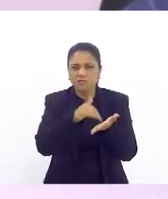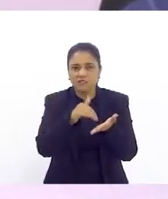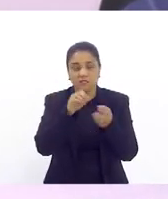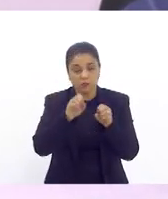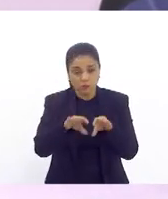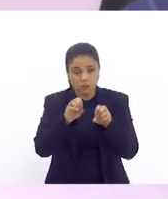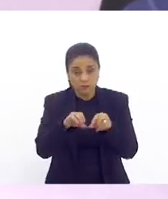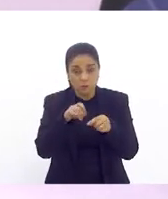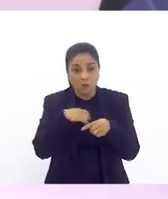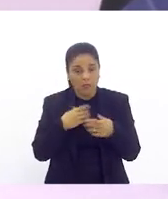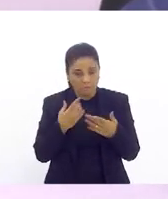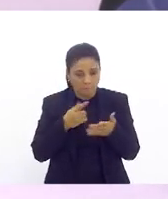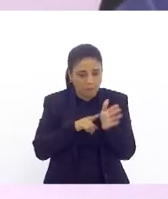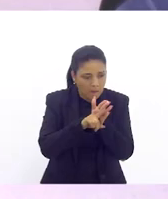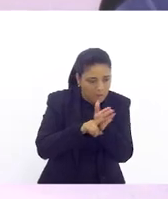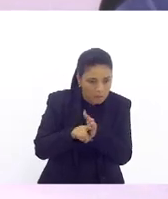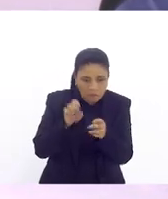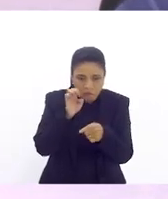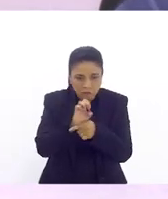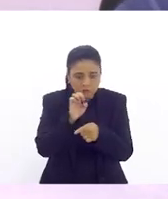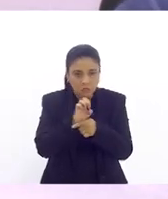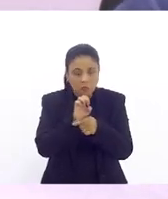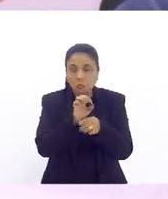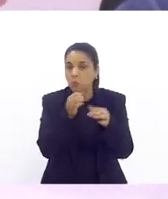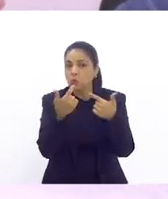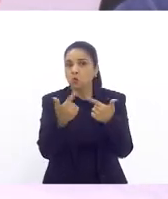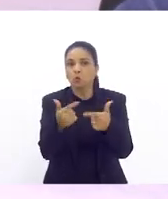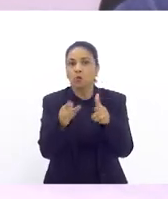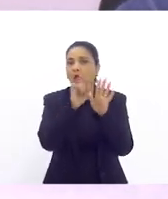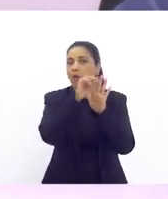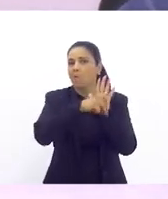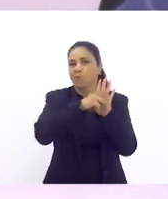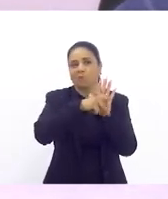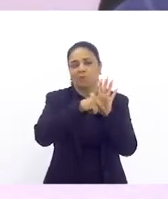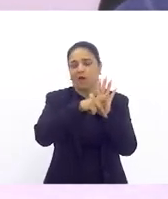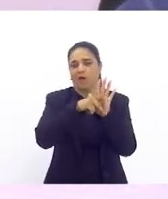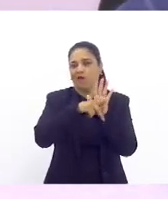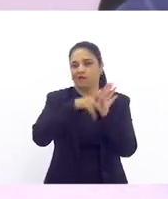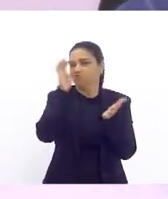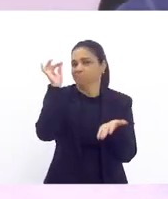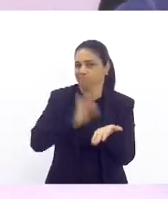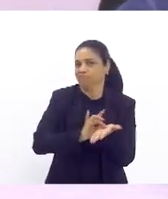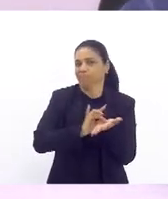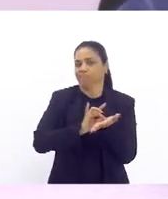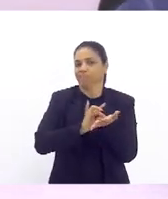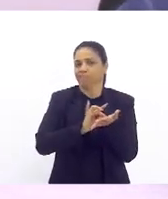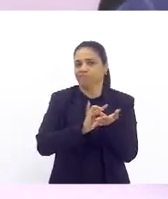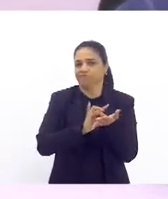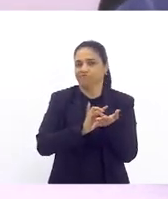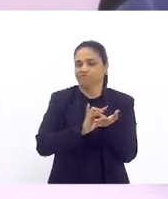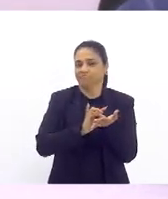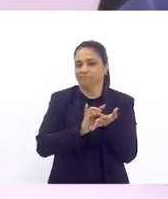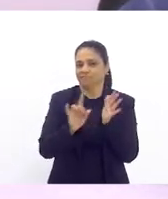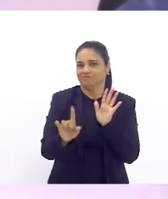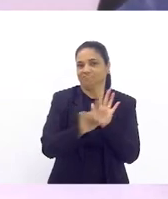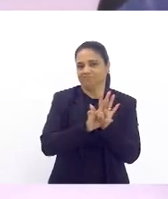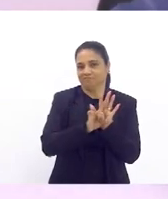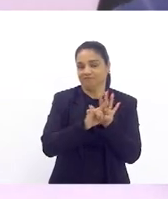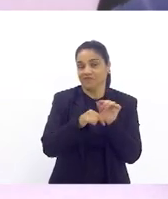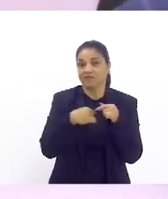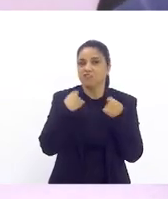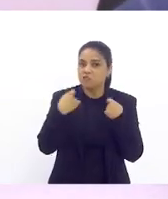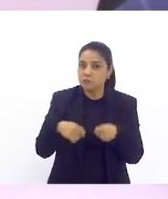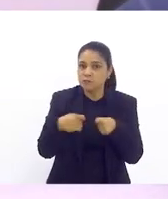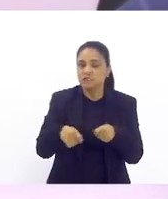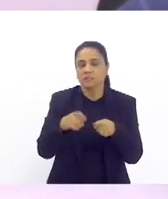depara com o estado que não tem um plano legitimado legalmente a gente precisa dar esse passo a gente fez